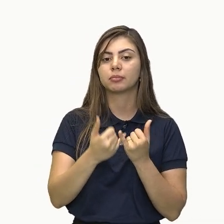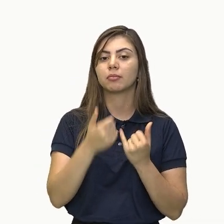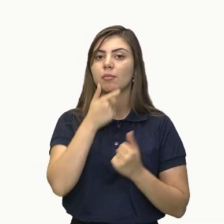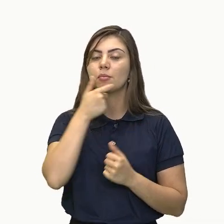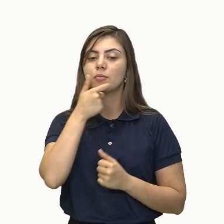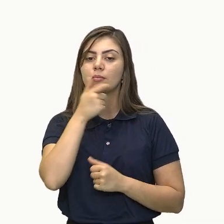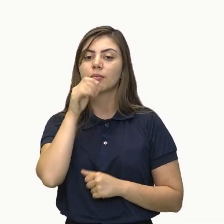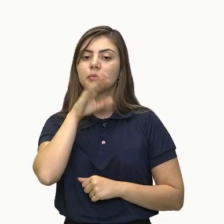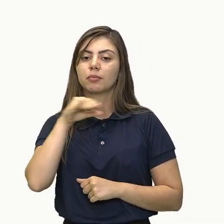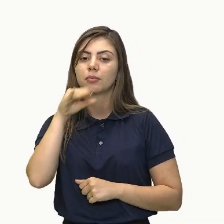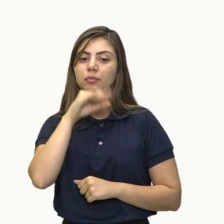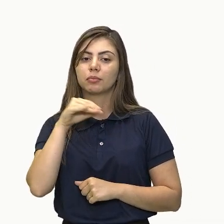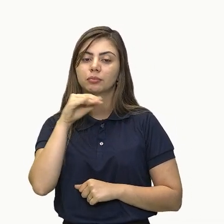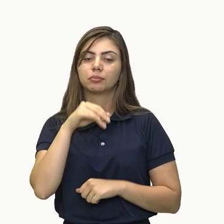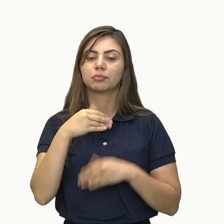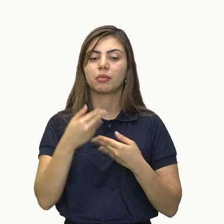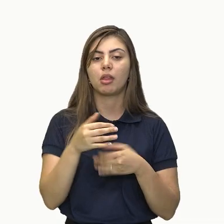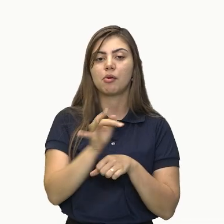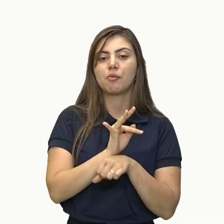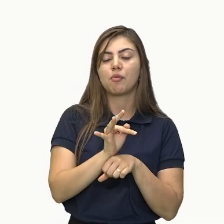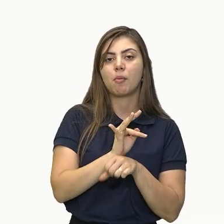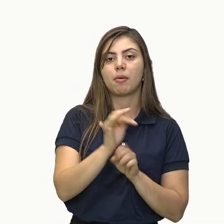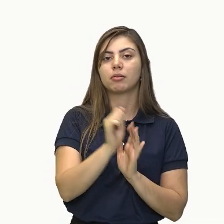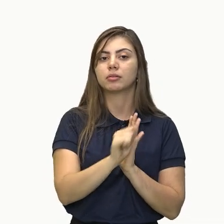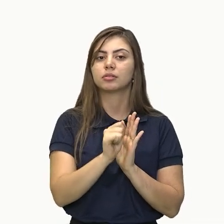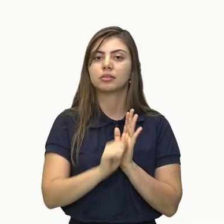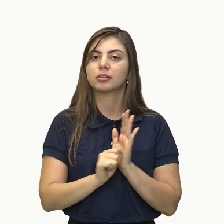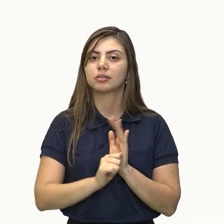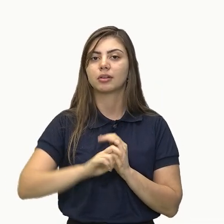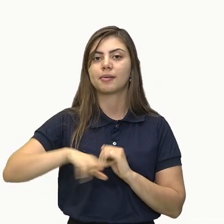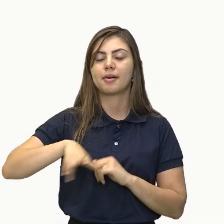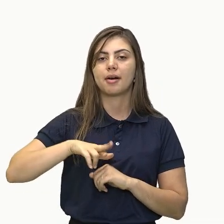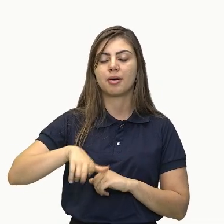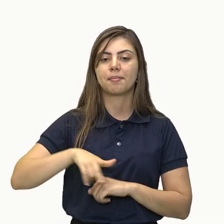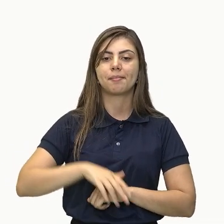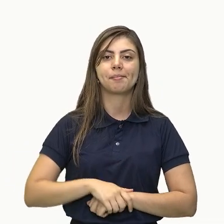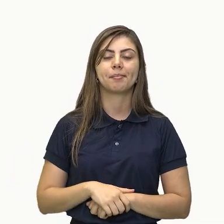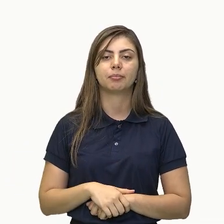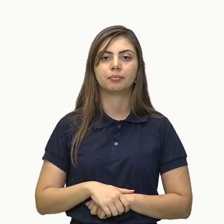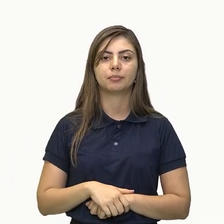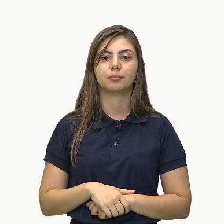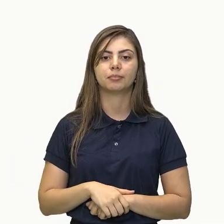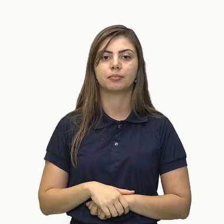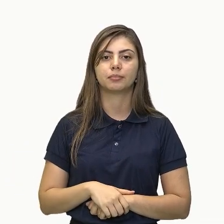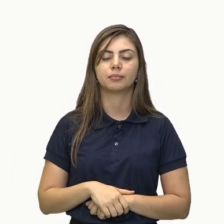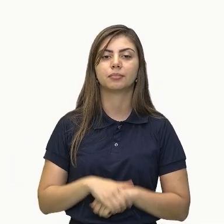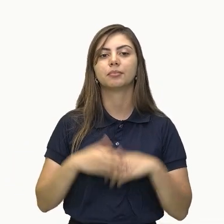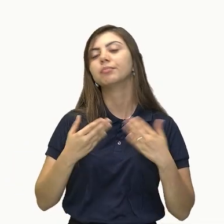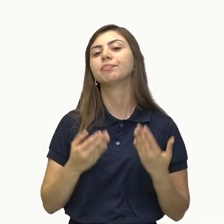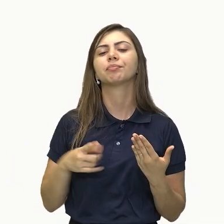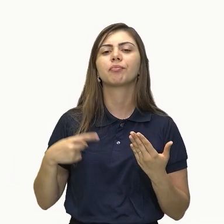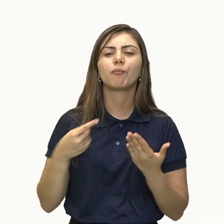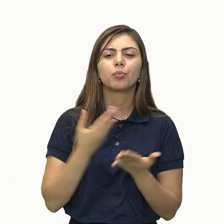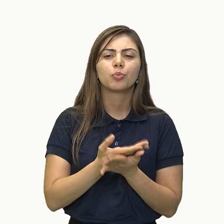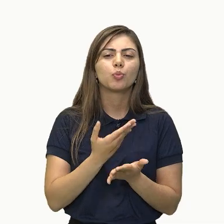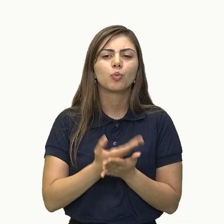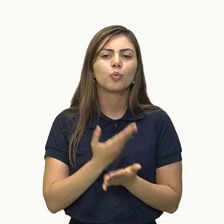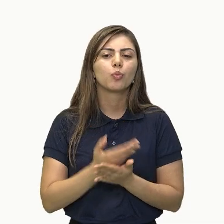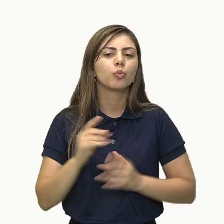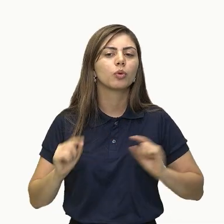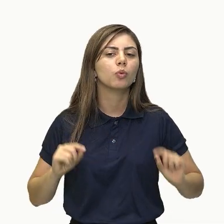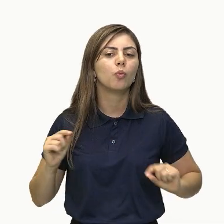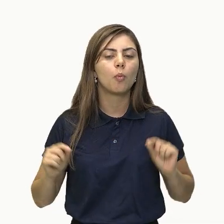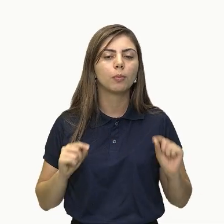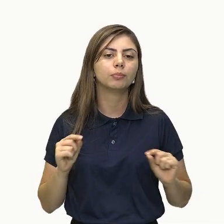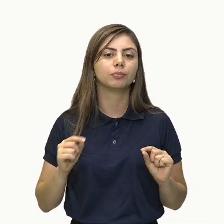do inglês formal escrito, ok? Então, o que que nós vemos aqui? Nós vimos que